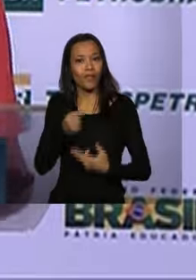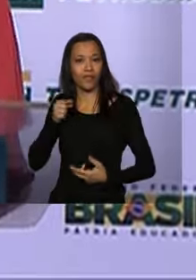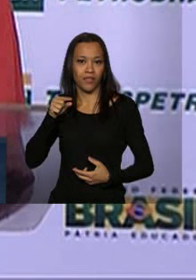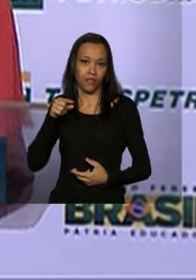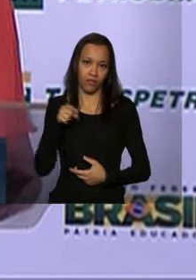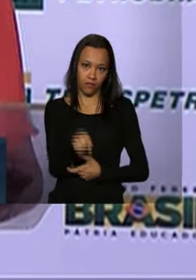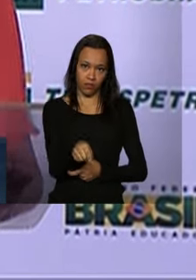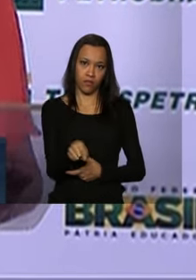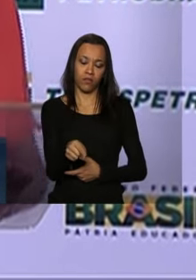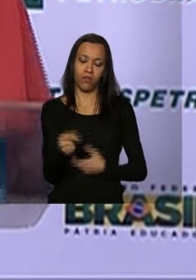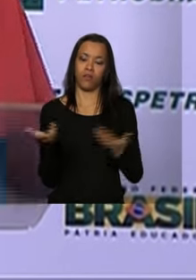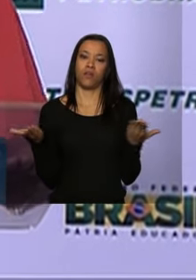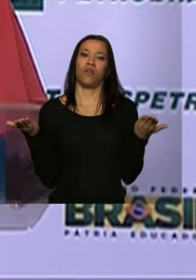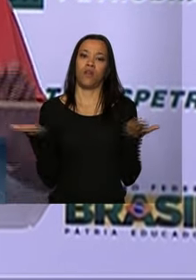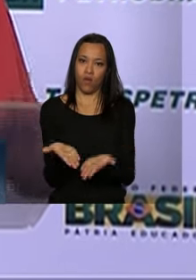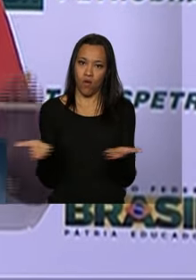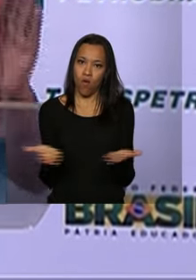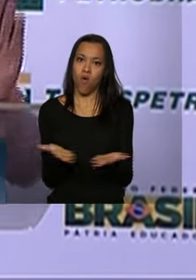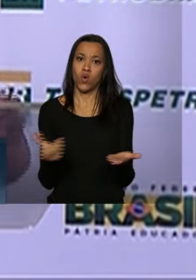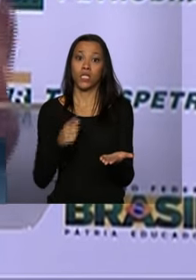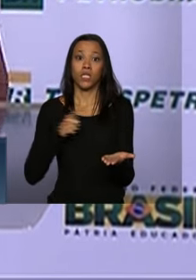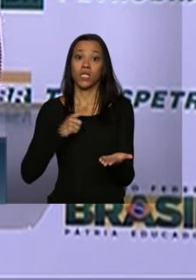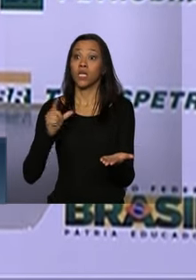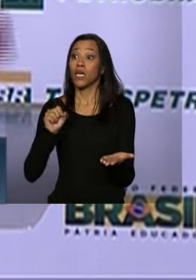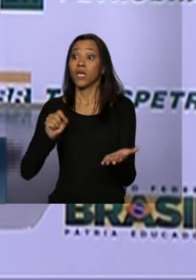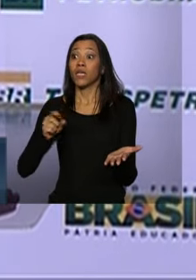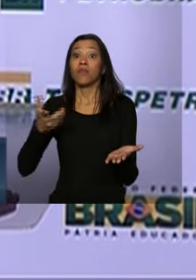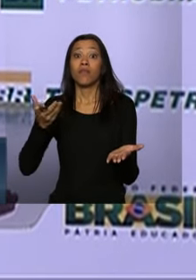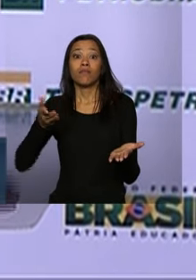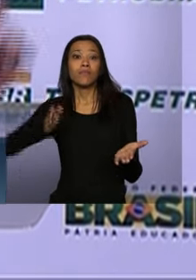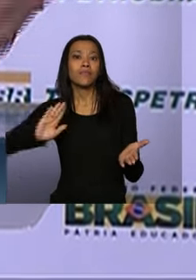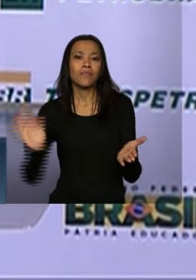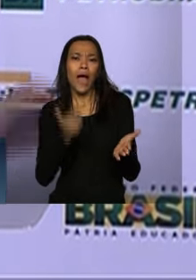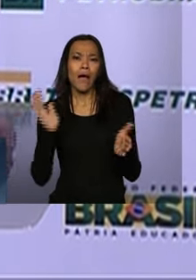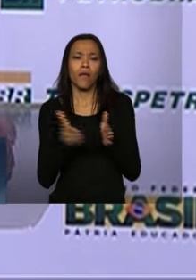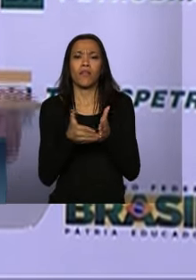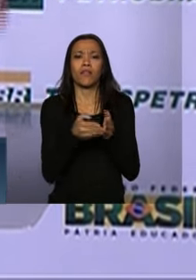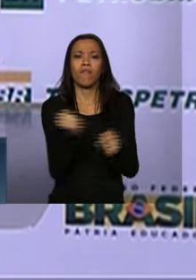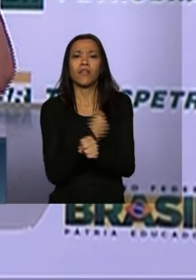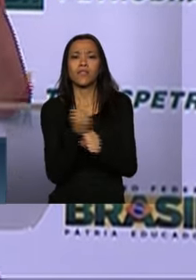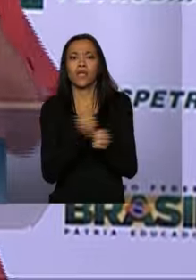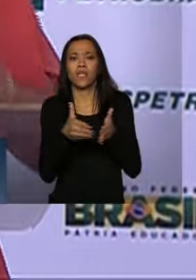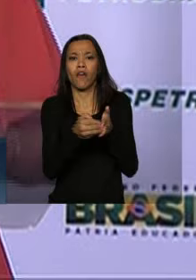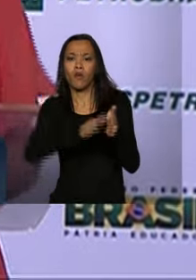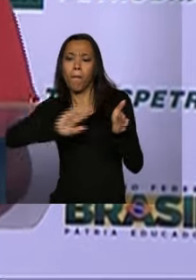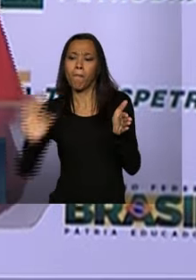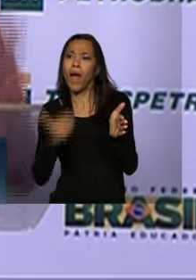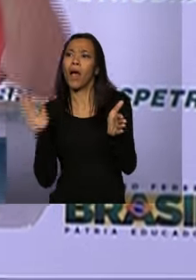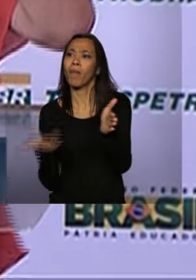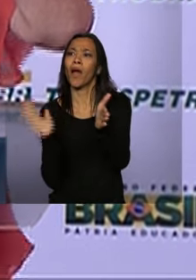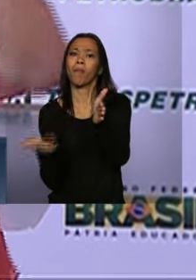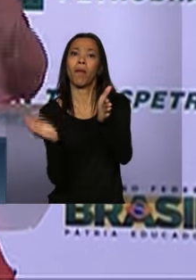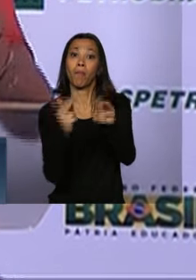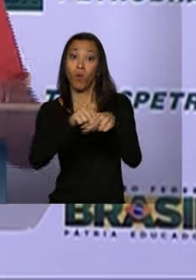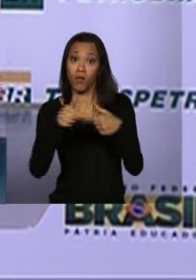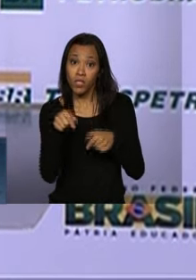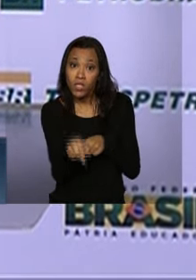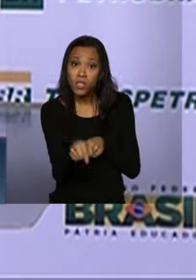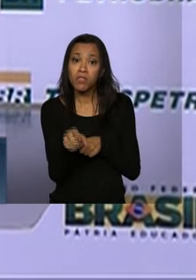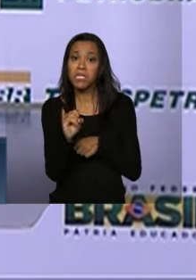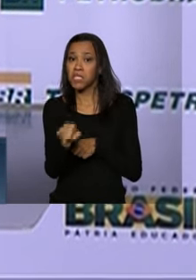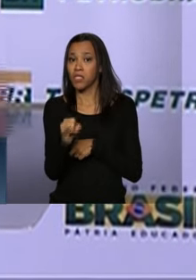disto que hoje tem demanda para navio. Se essa demanda não for atendida por